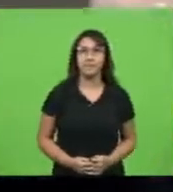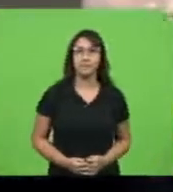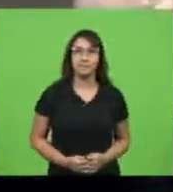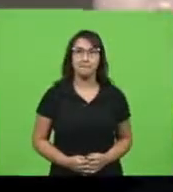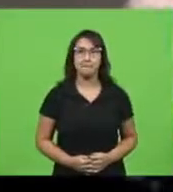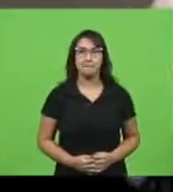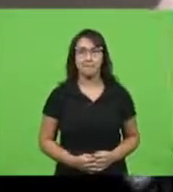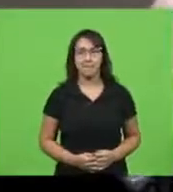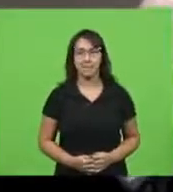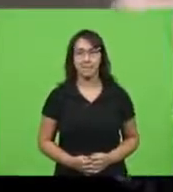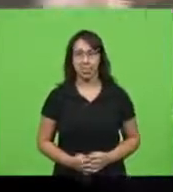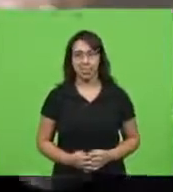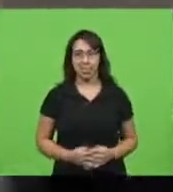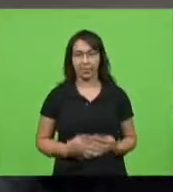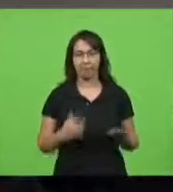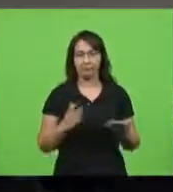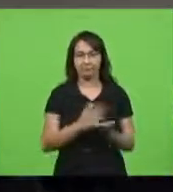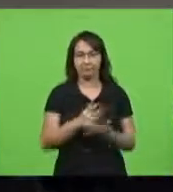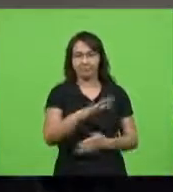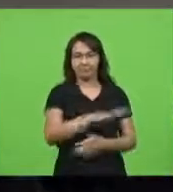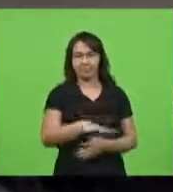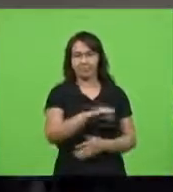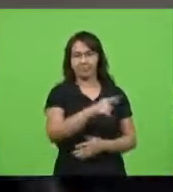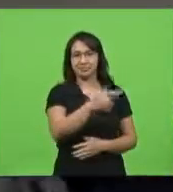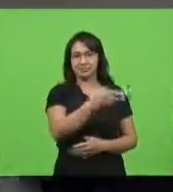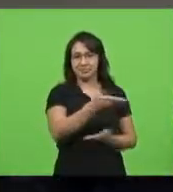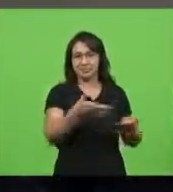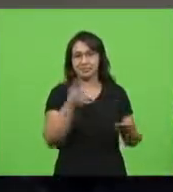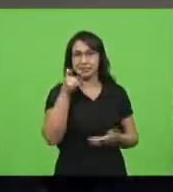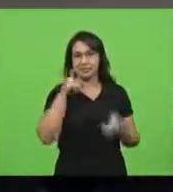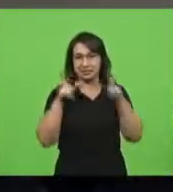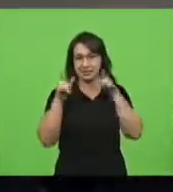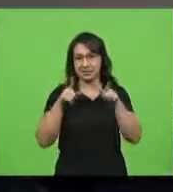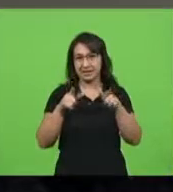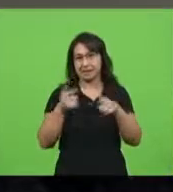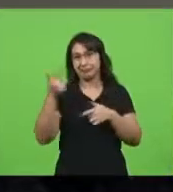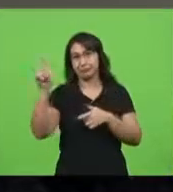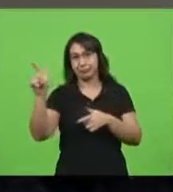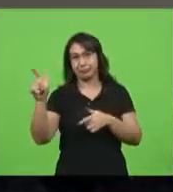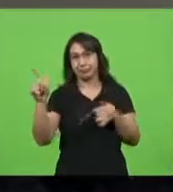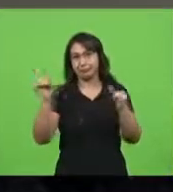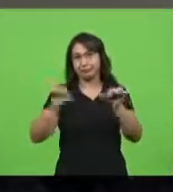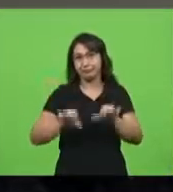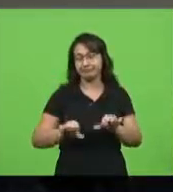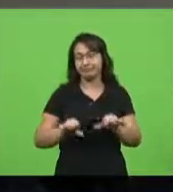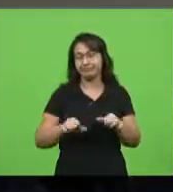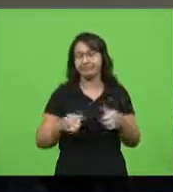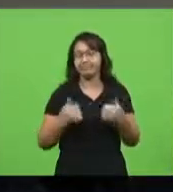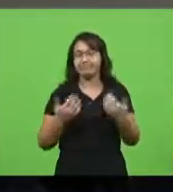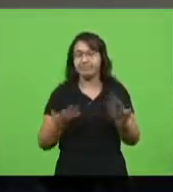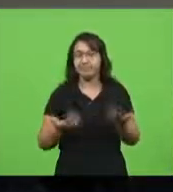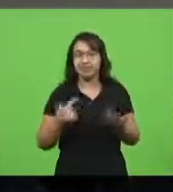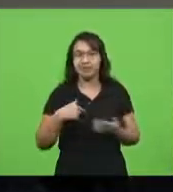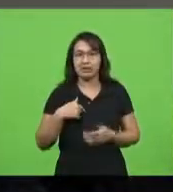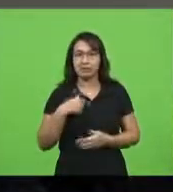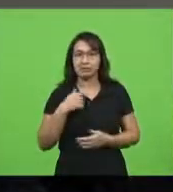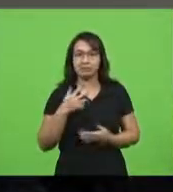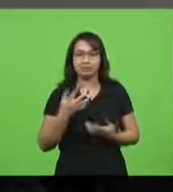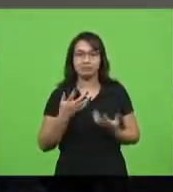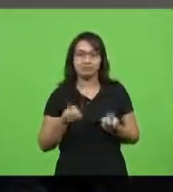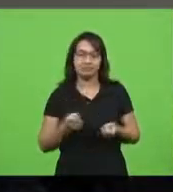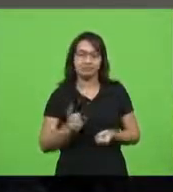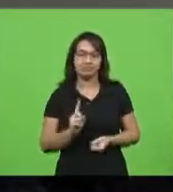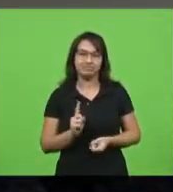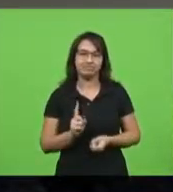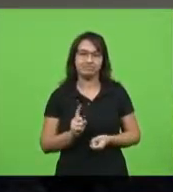e outras não, né? Fica bastante complicado. Mas isso, pelo menos para mim, não foi suficiente. Obrigado, mais uma vez,